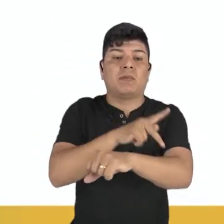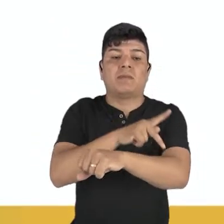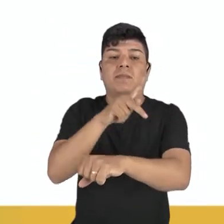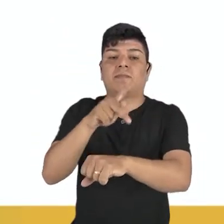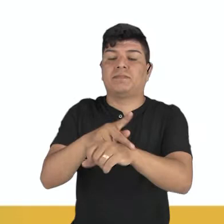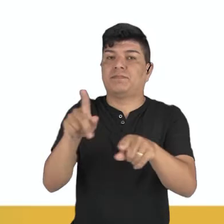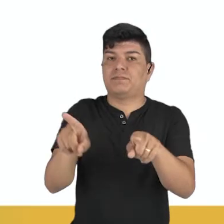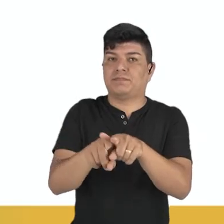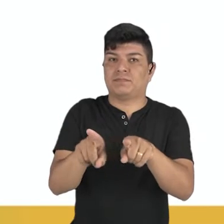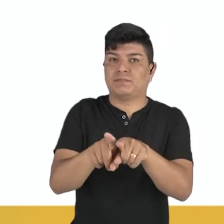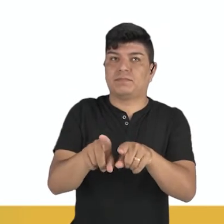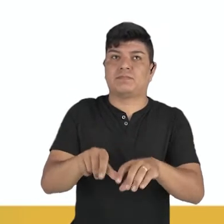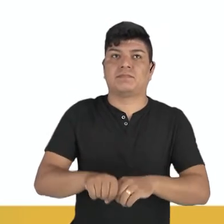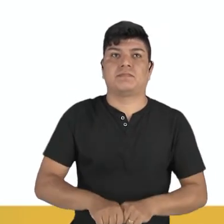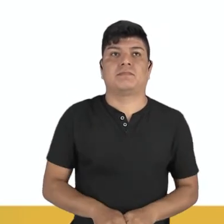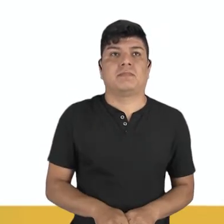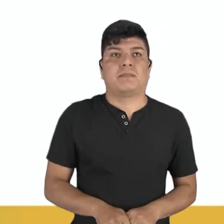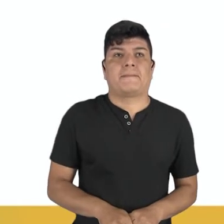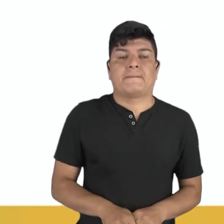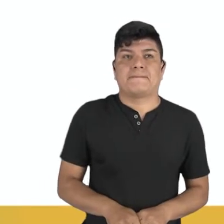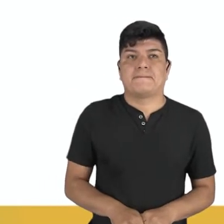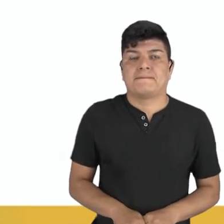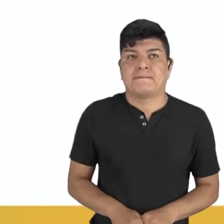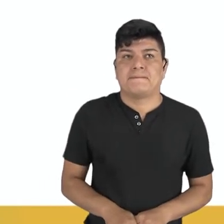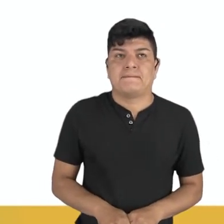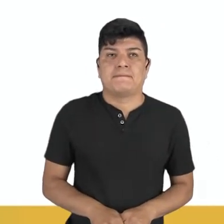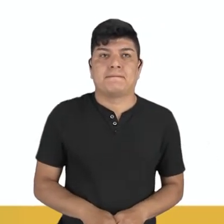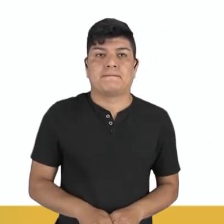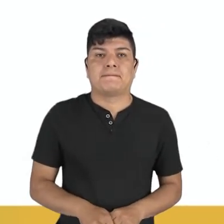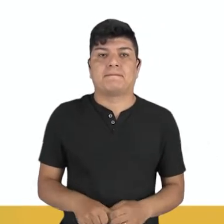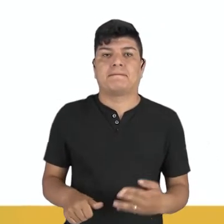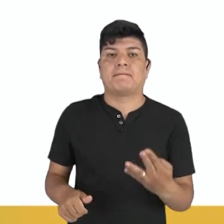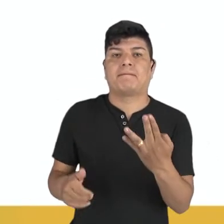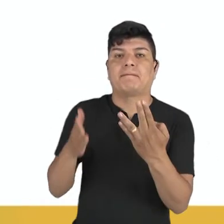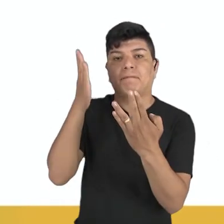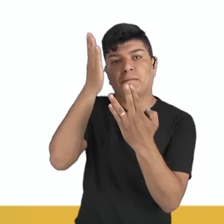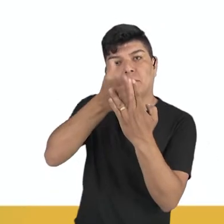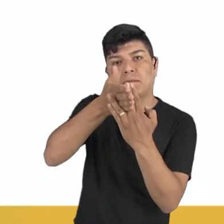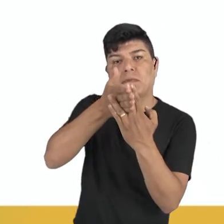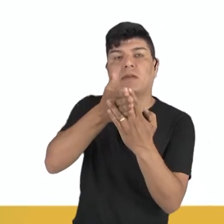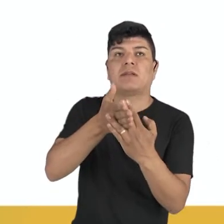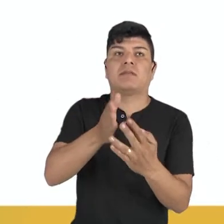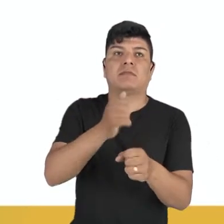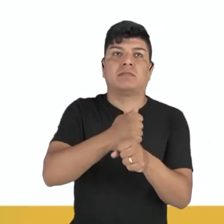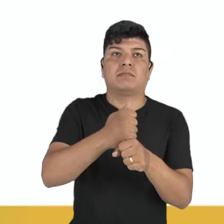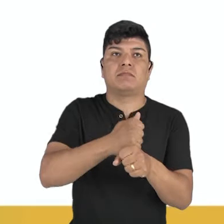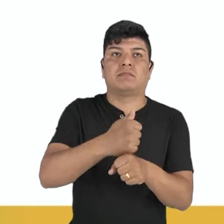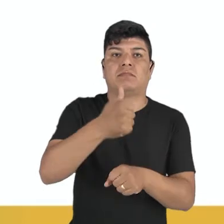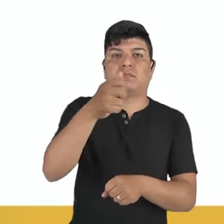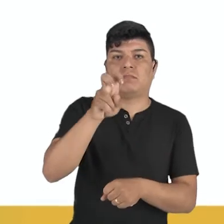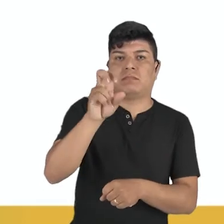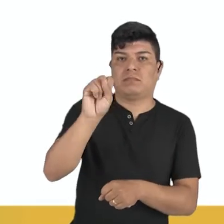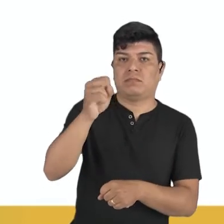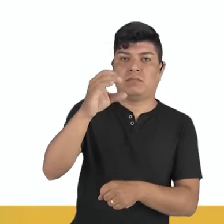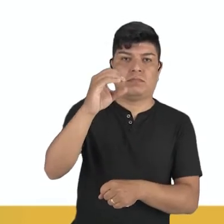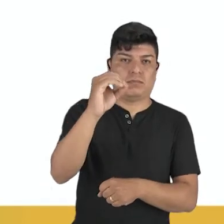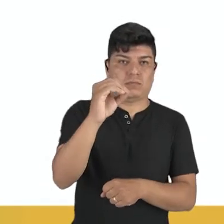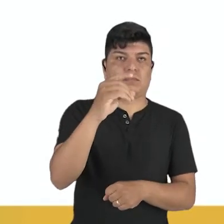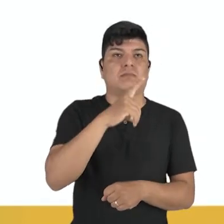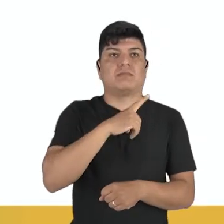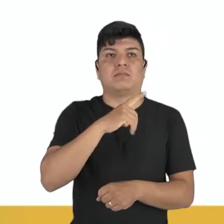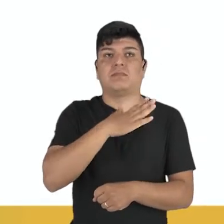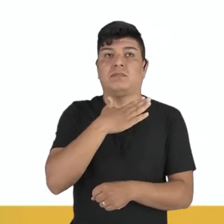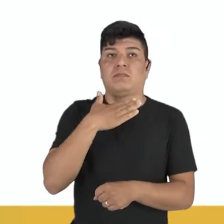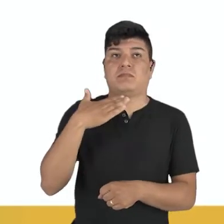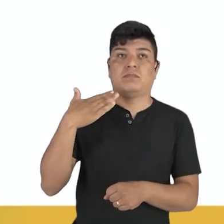caráter pedagógico o Barroco já em 1580 no Portugal nós vamos ter